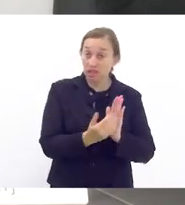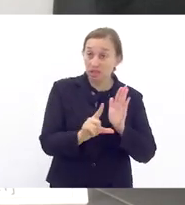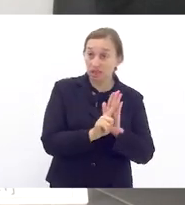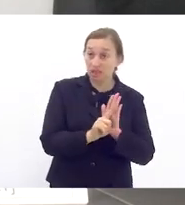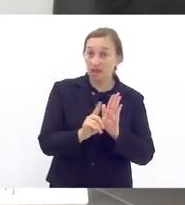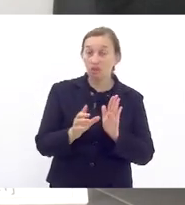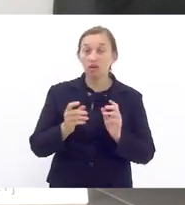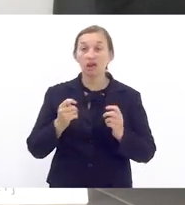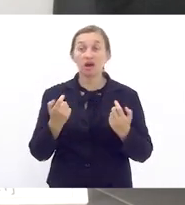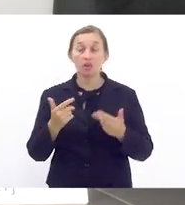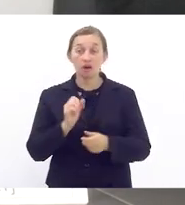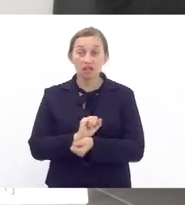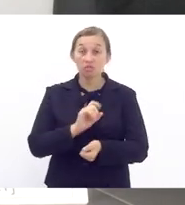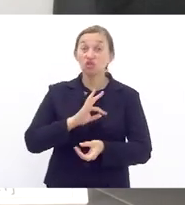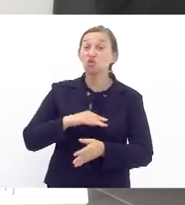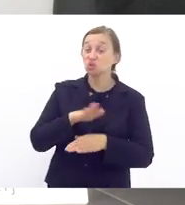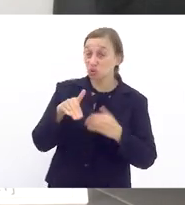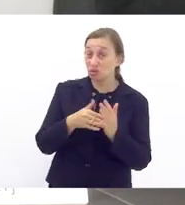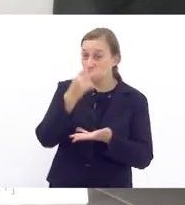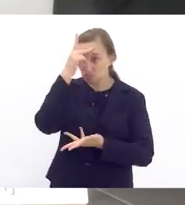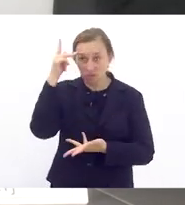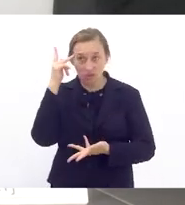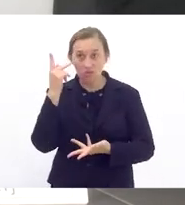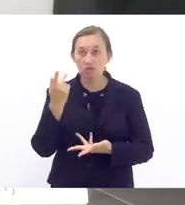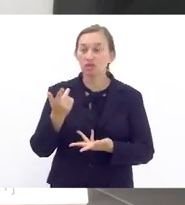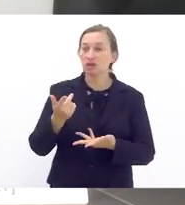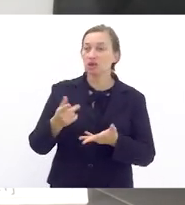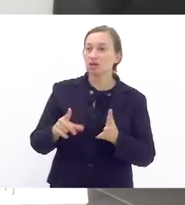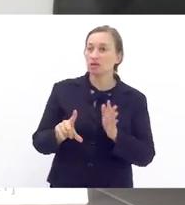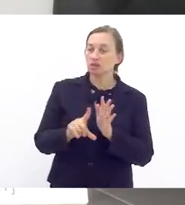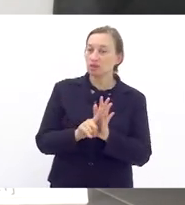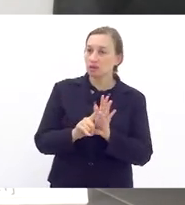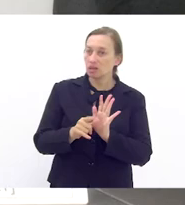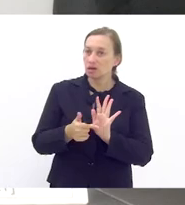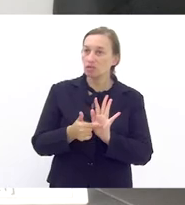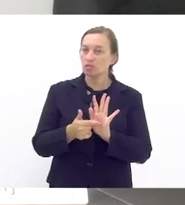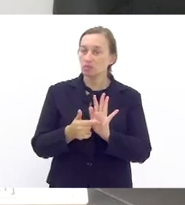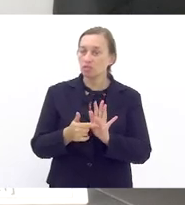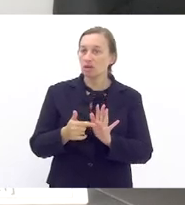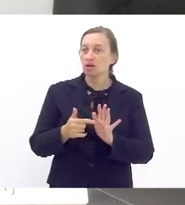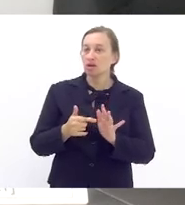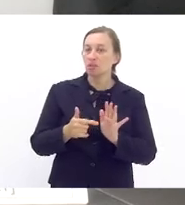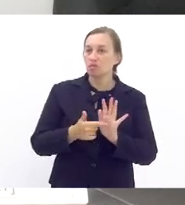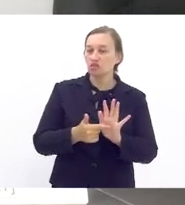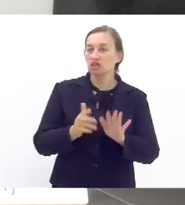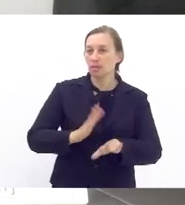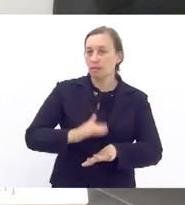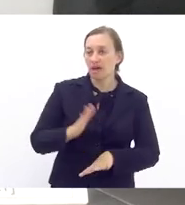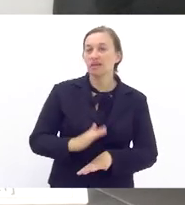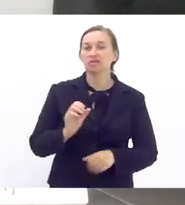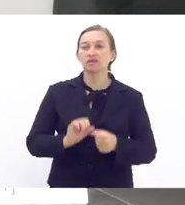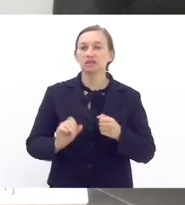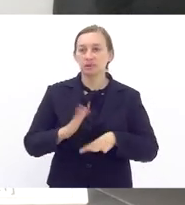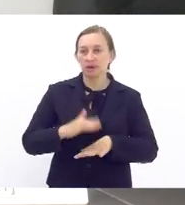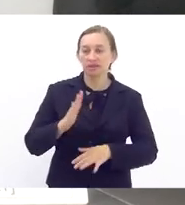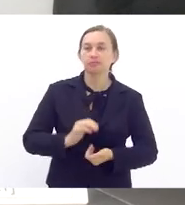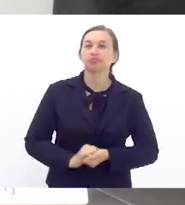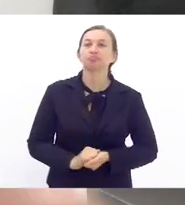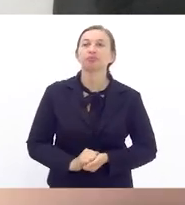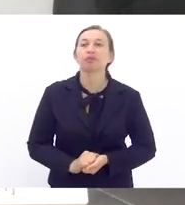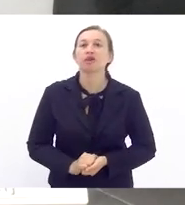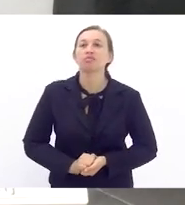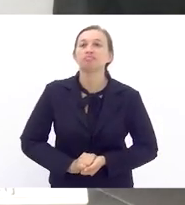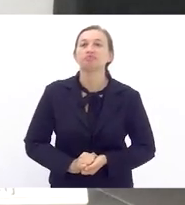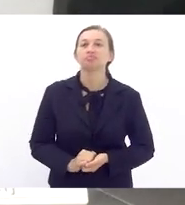qualquer... a gente que tem que puxar a legislação para frente, né? Então, fazer a mais. É isso